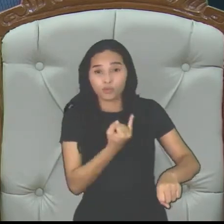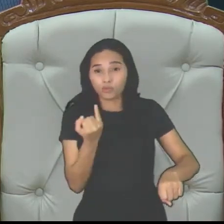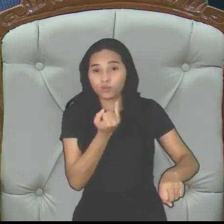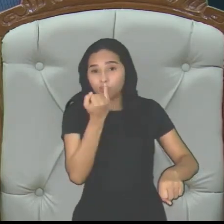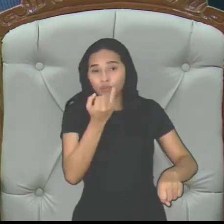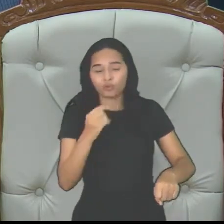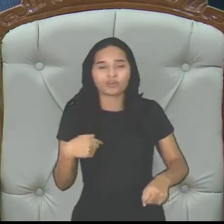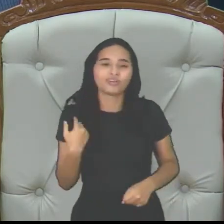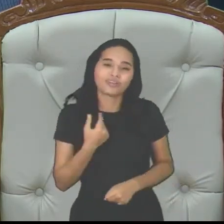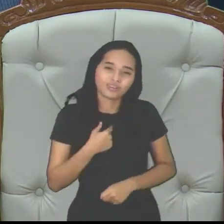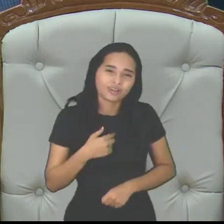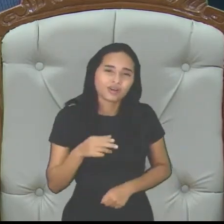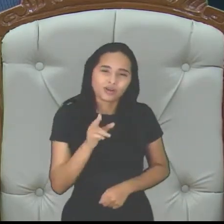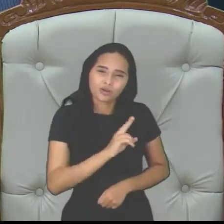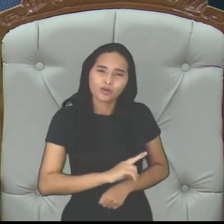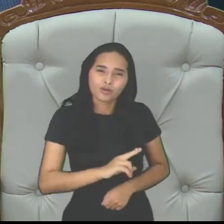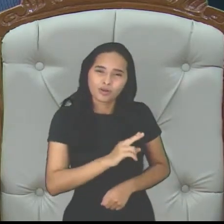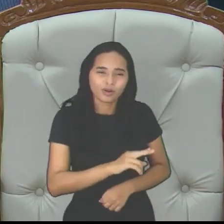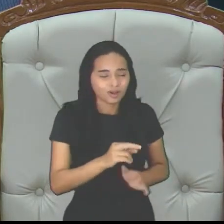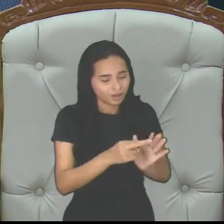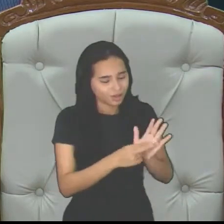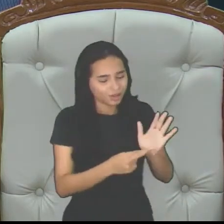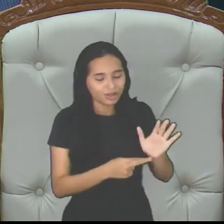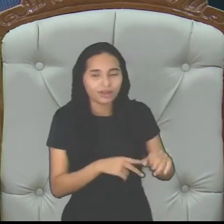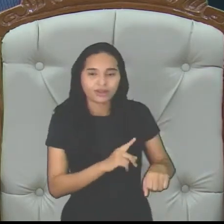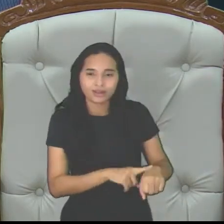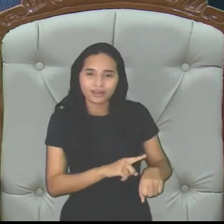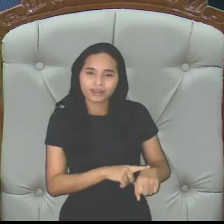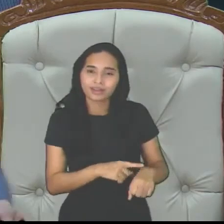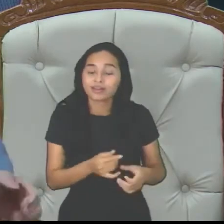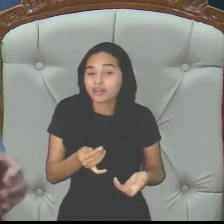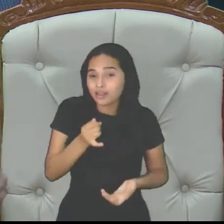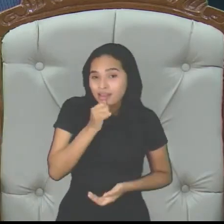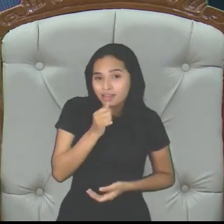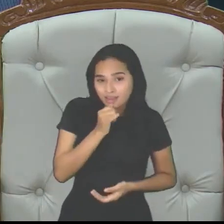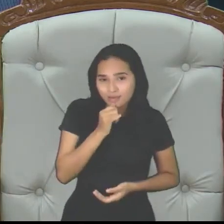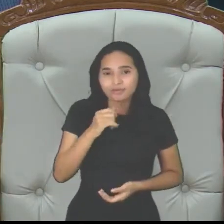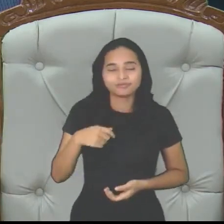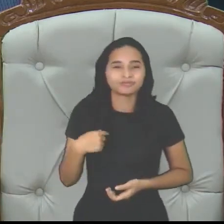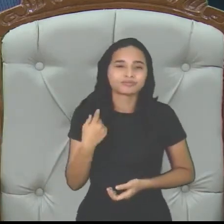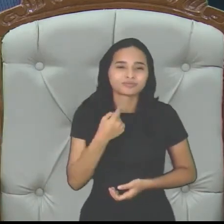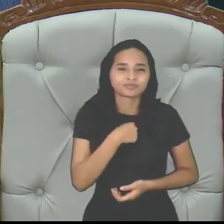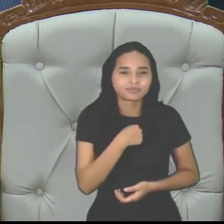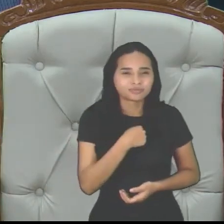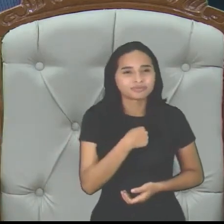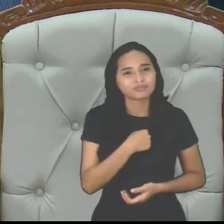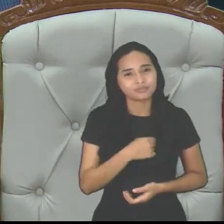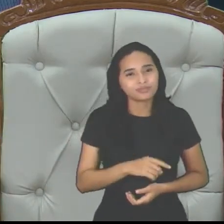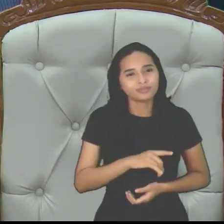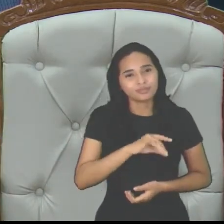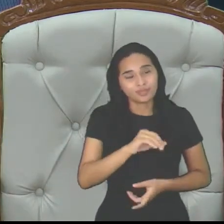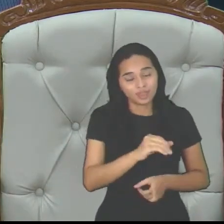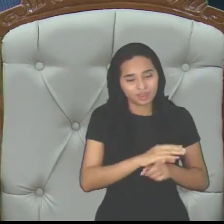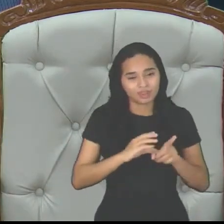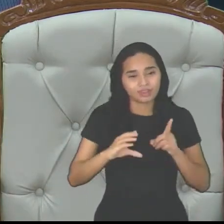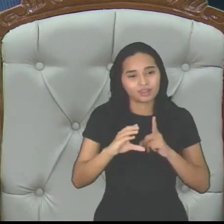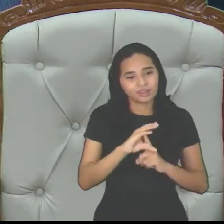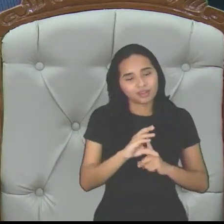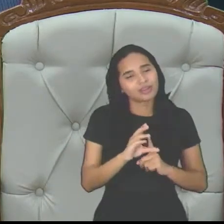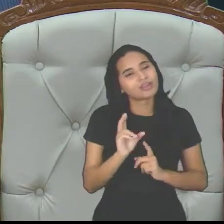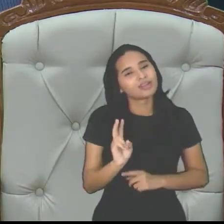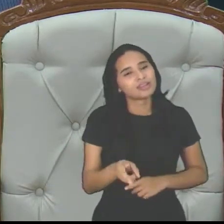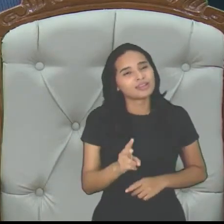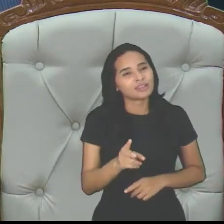nós usamos para regrar o nosso tempo. Por exemplo, quando nós estamos nos dias de cultos, nós